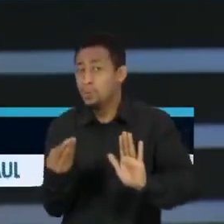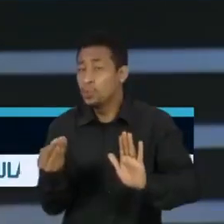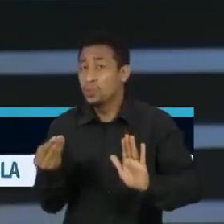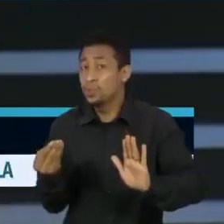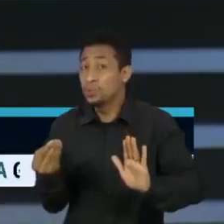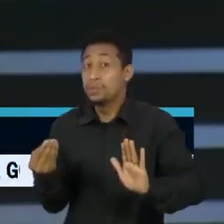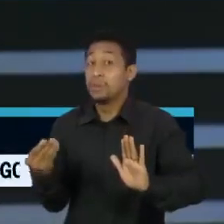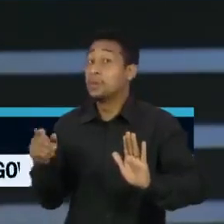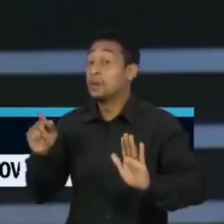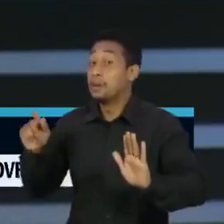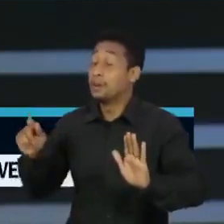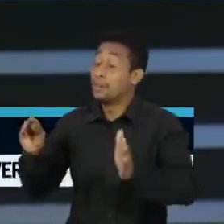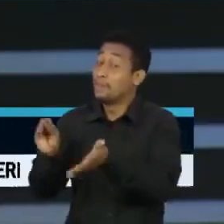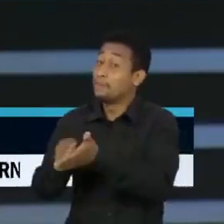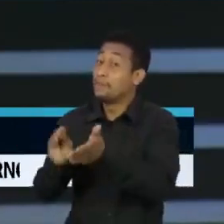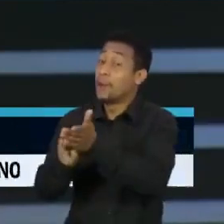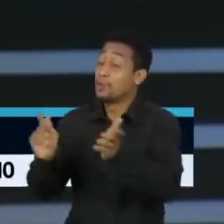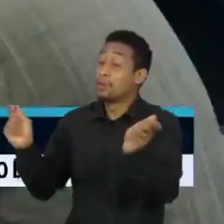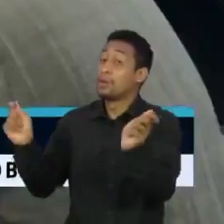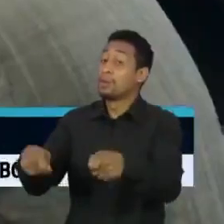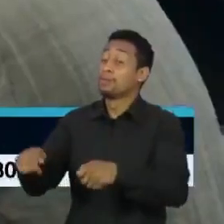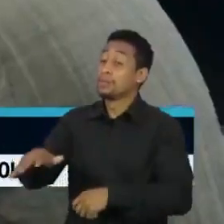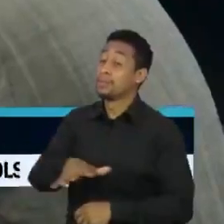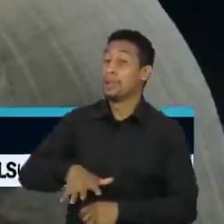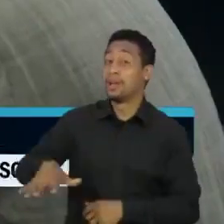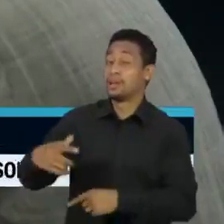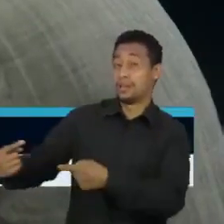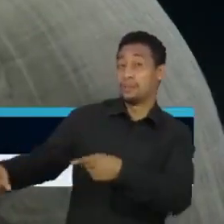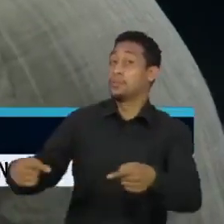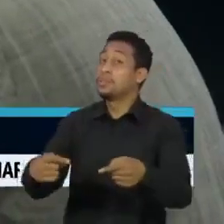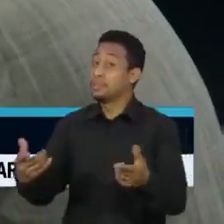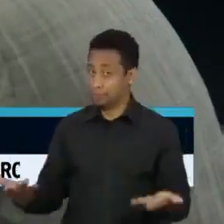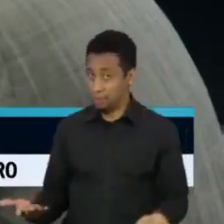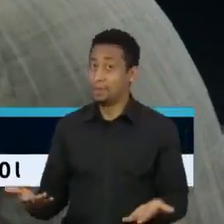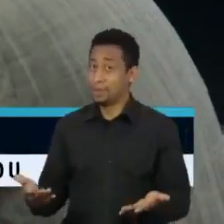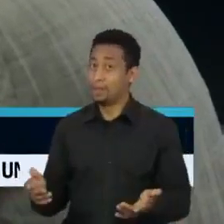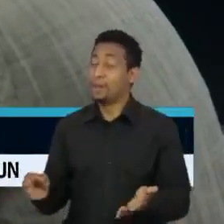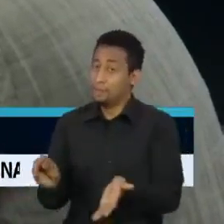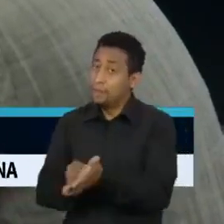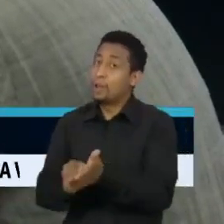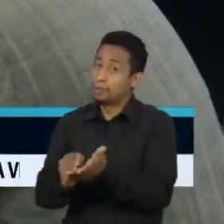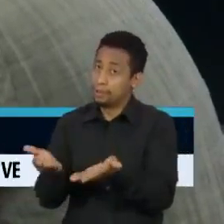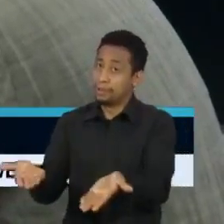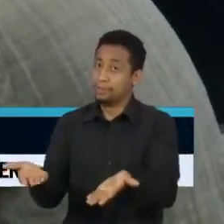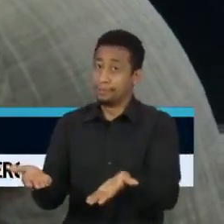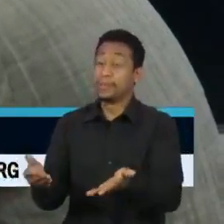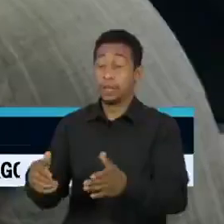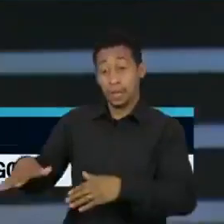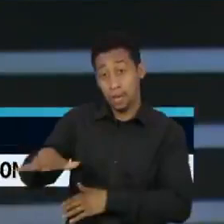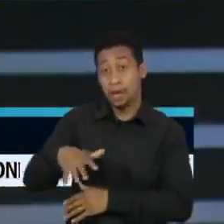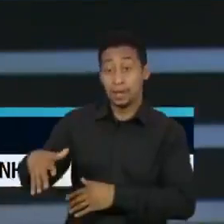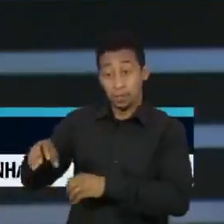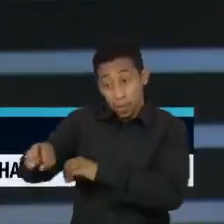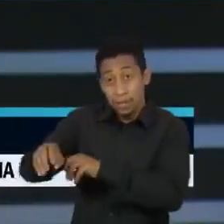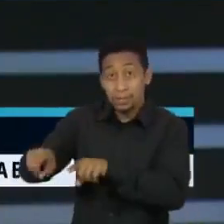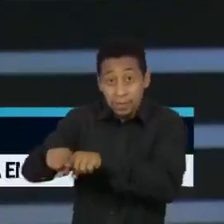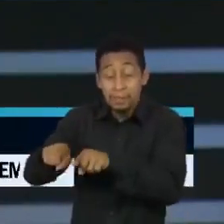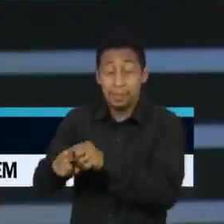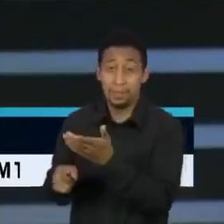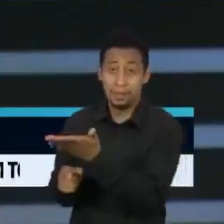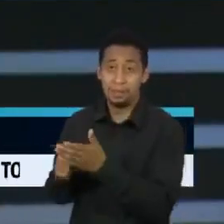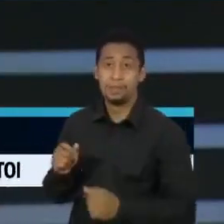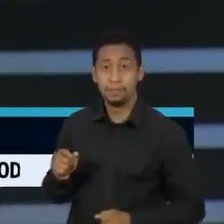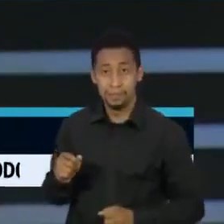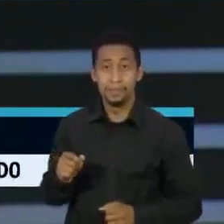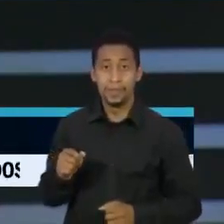coisa só falta de competência política como ela na educação muito bem explicitado pelo Pondé nada que foi feito